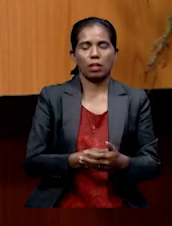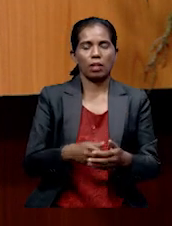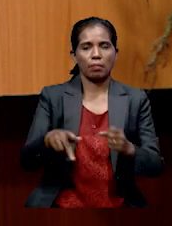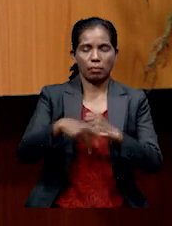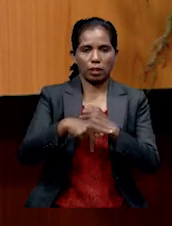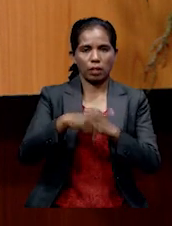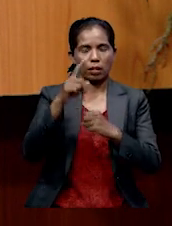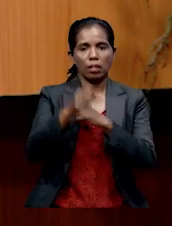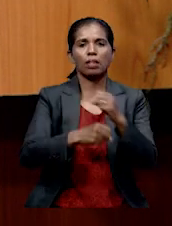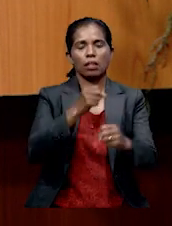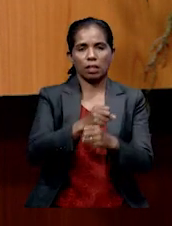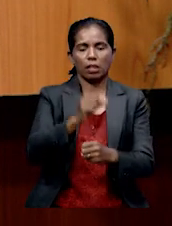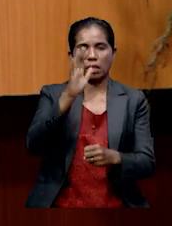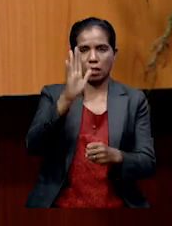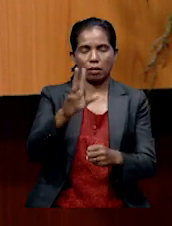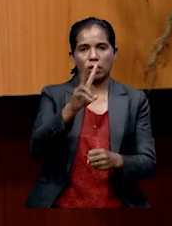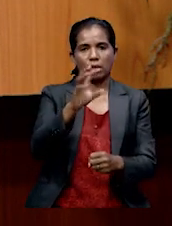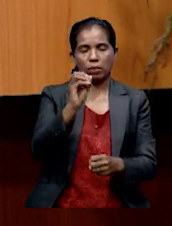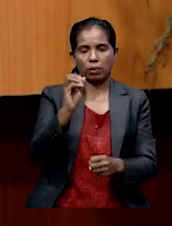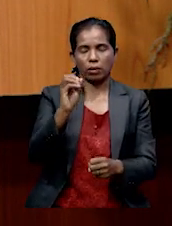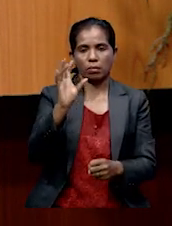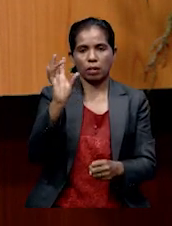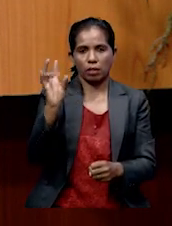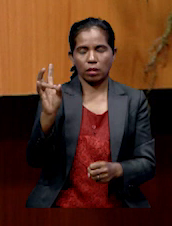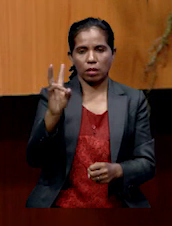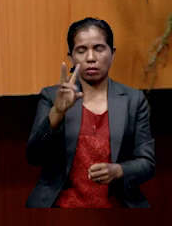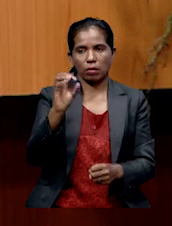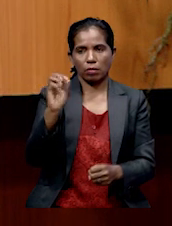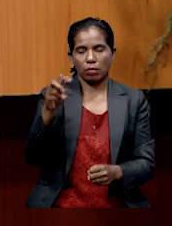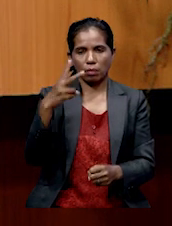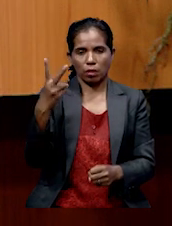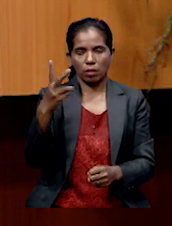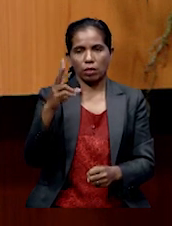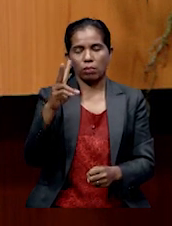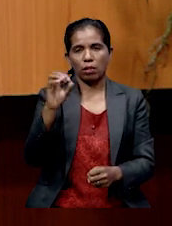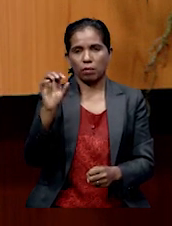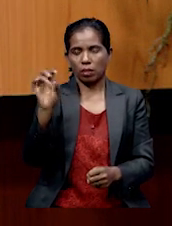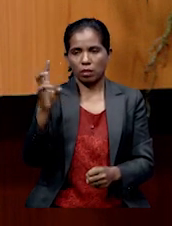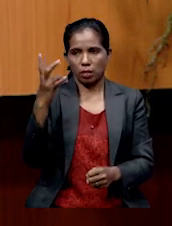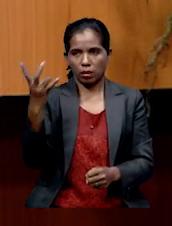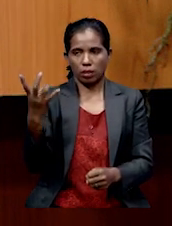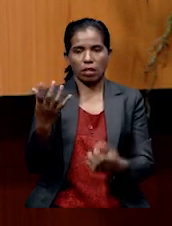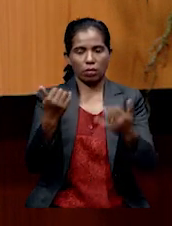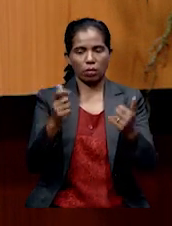nini antina lima 2007 2012 2017 agora